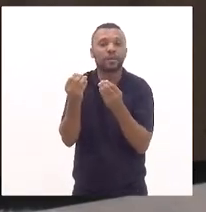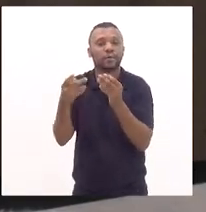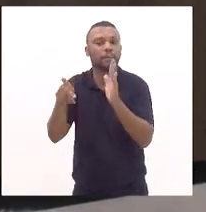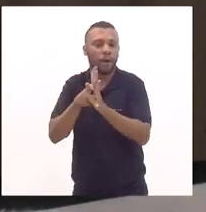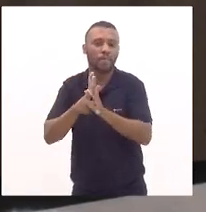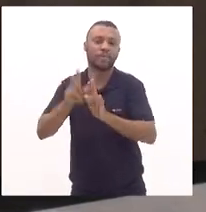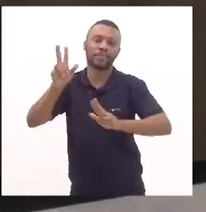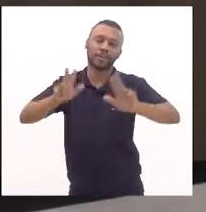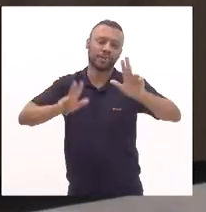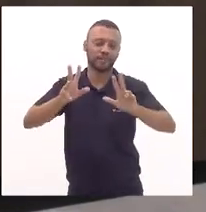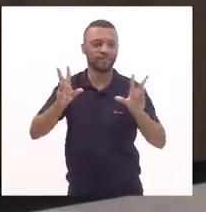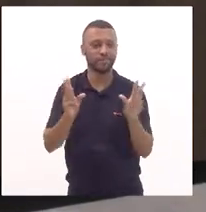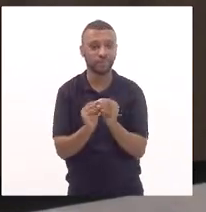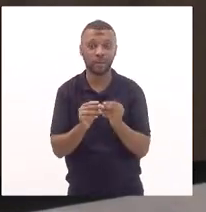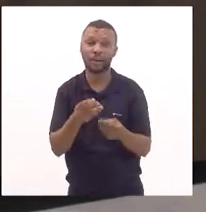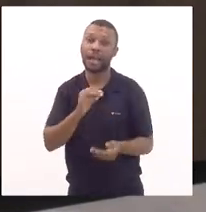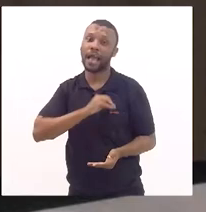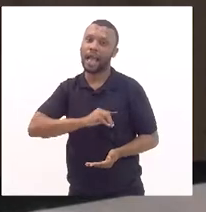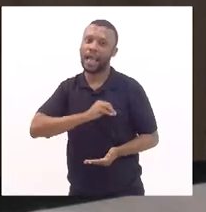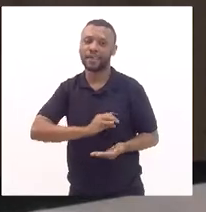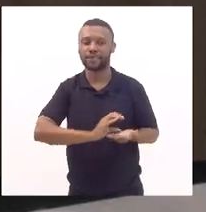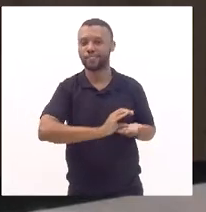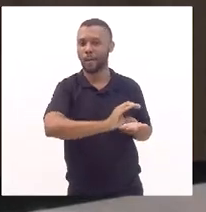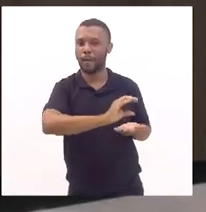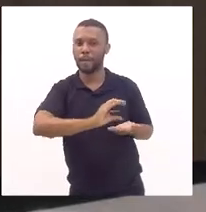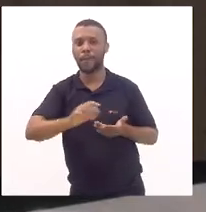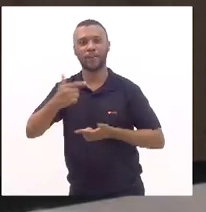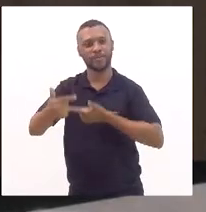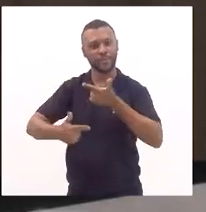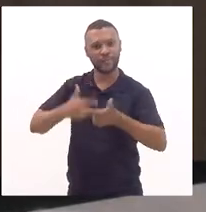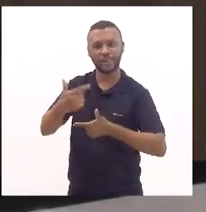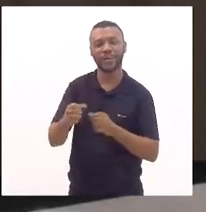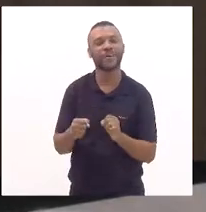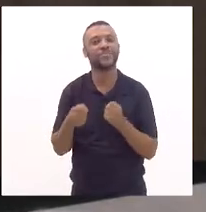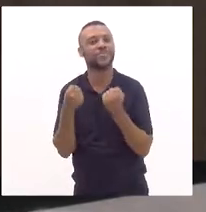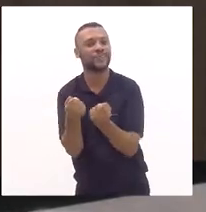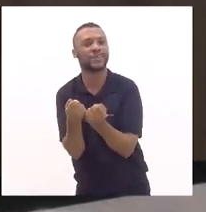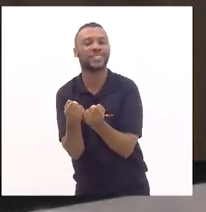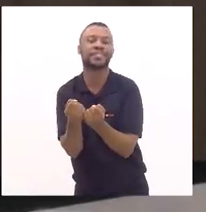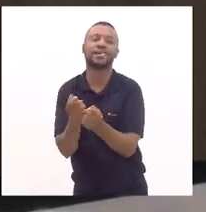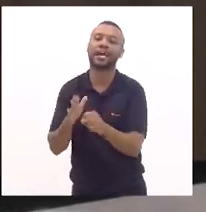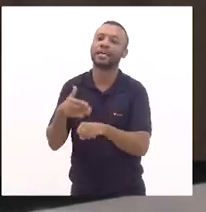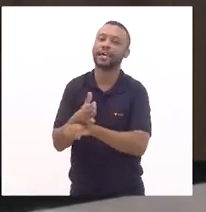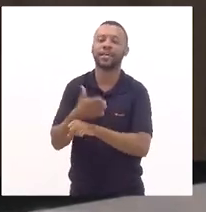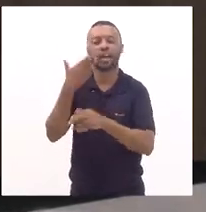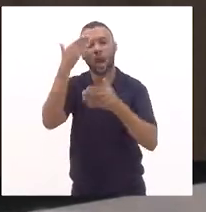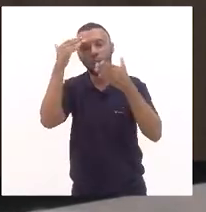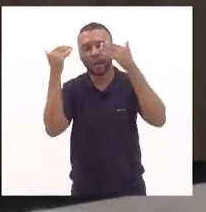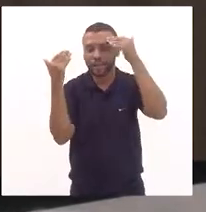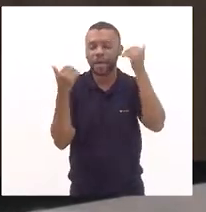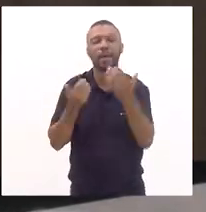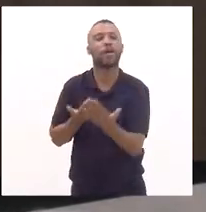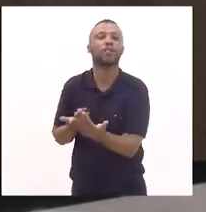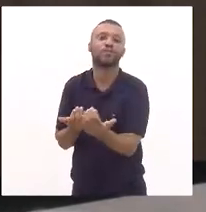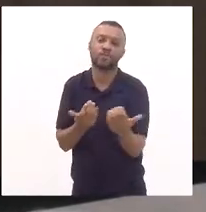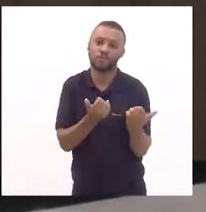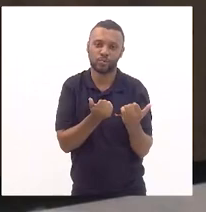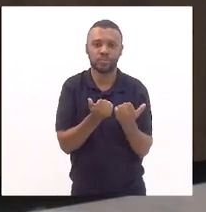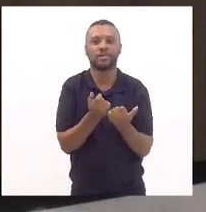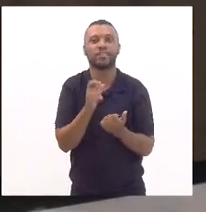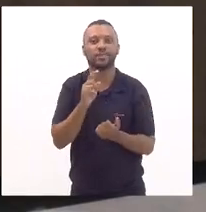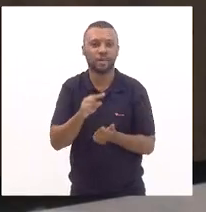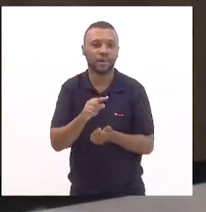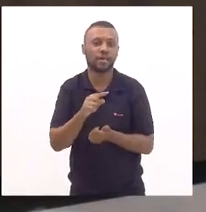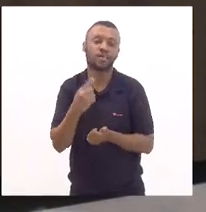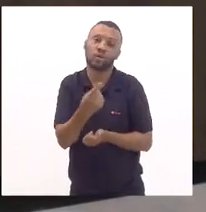Pois bem, é renda para os trabalhadores e, às vezes, garantia de acesso ao lazer para a nossa juventude. E é isso que a